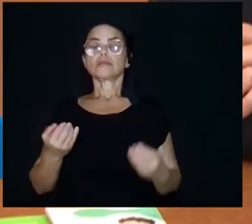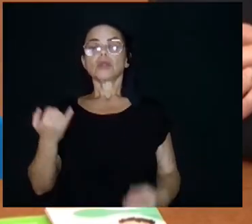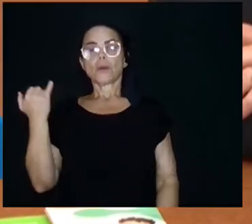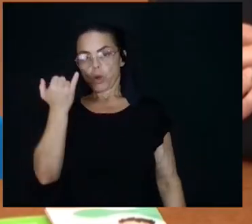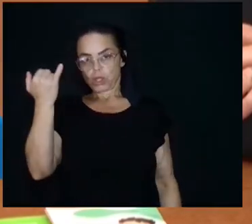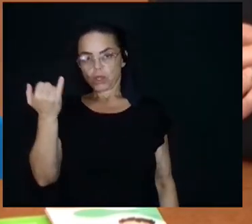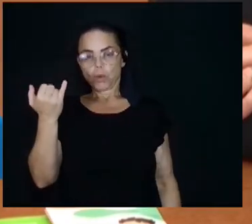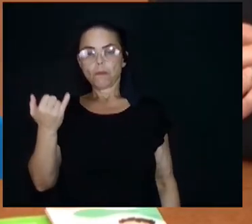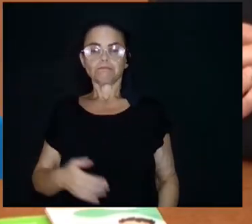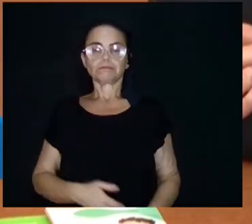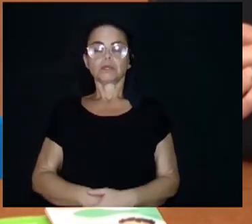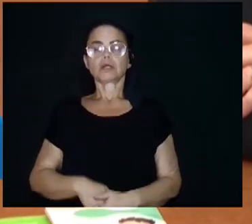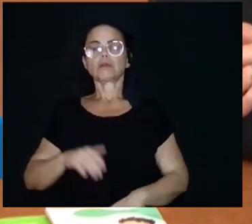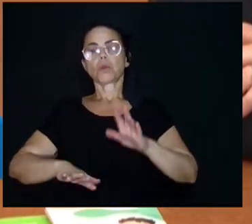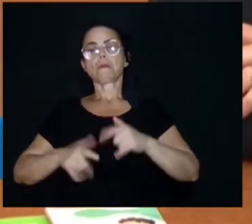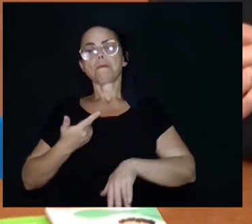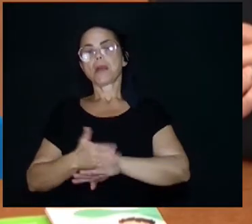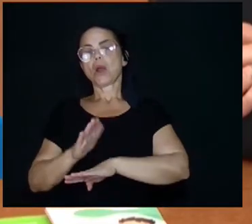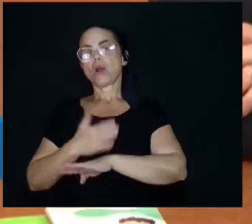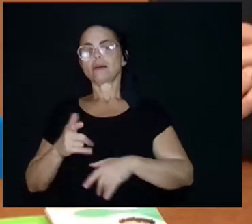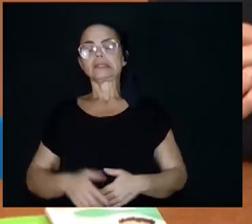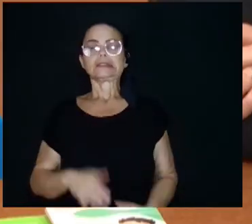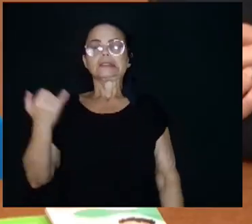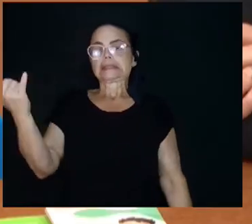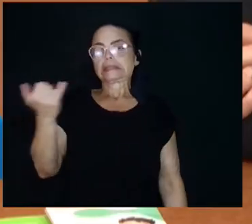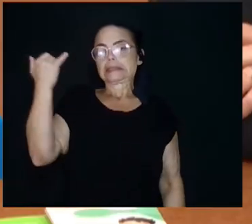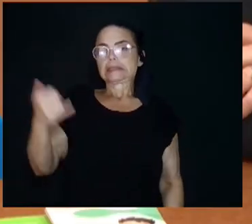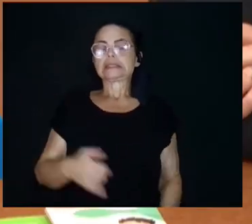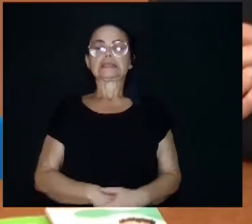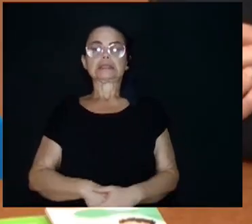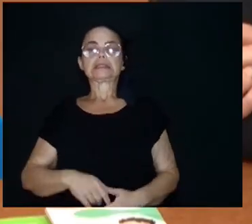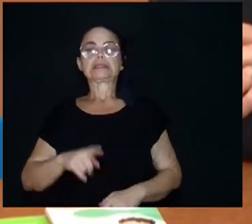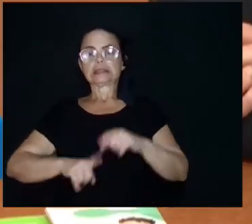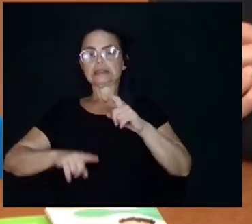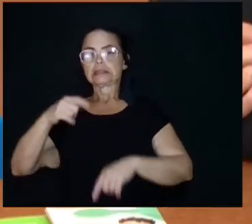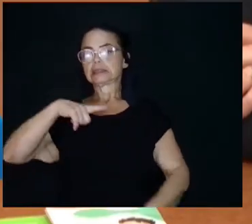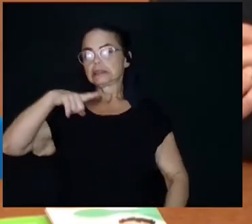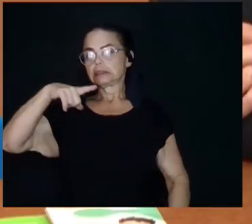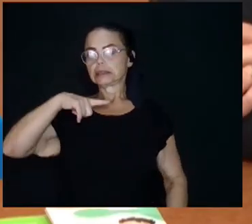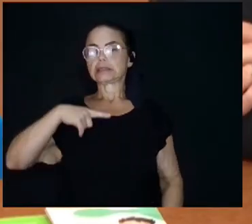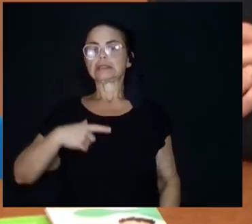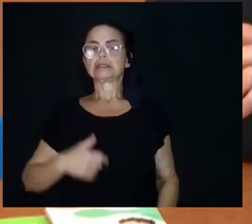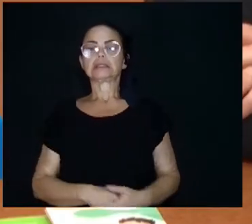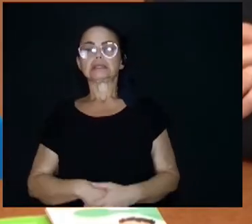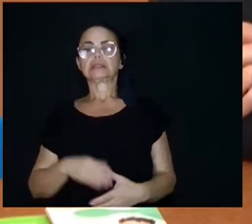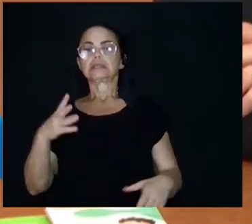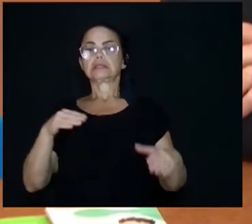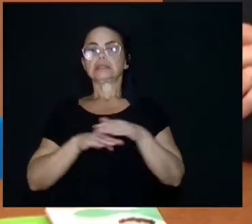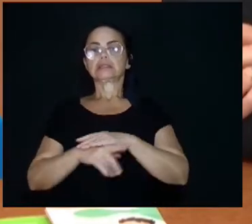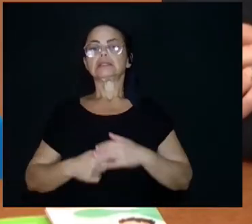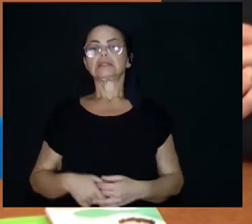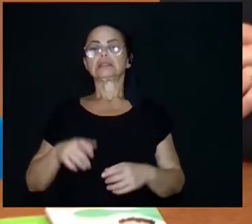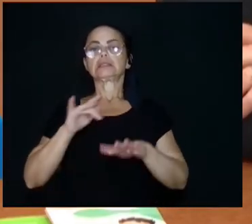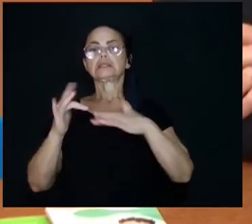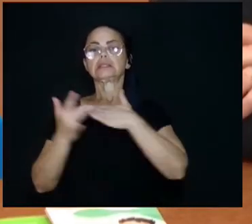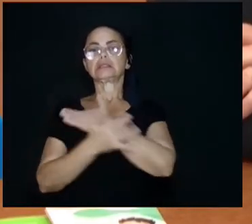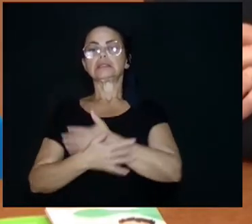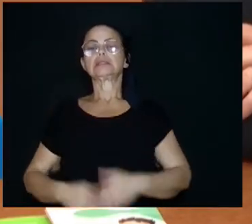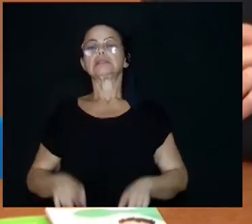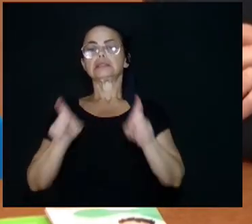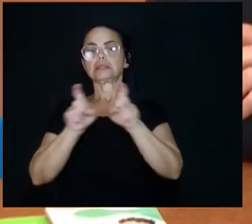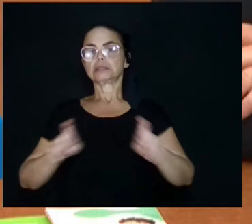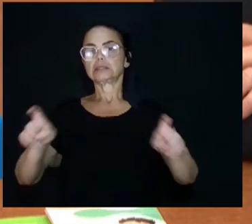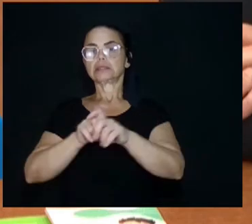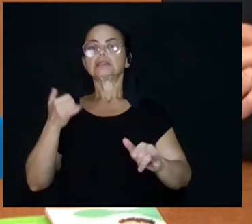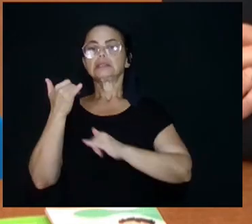participar, porque é um importante material que a gente tem, que fica armazenado, né, nas redes mundiais de computadores, aí na internet,